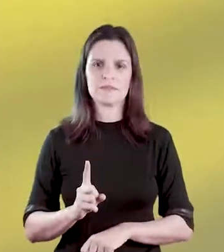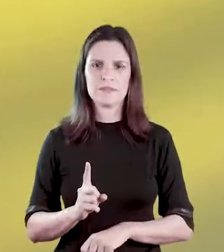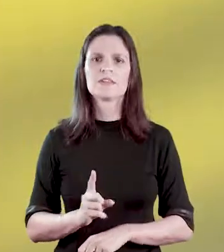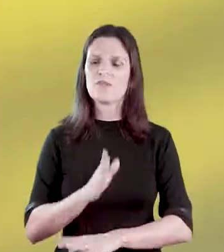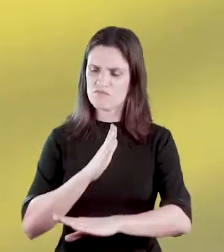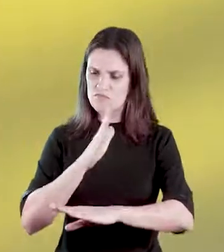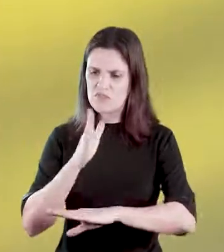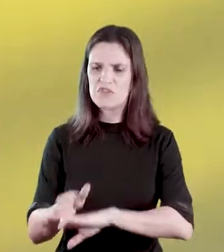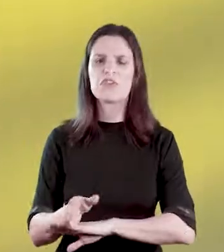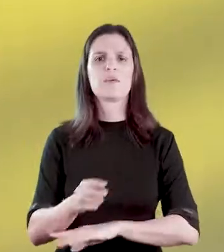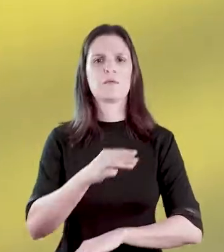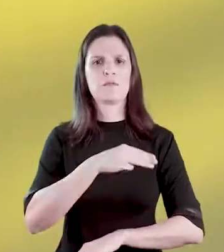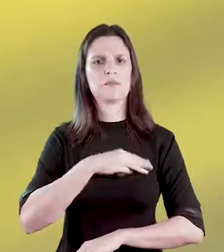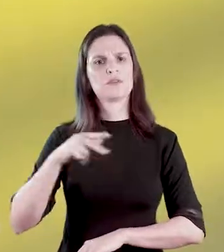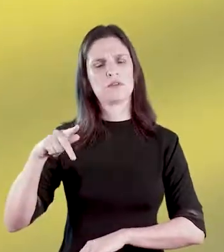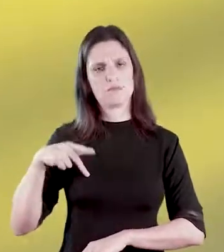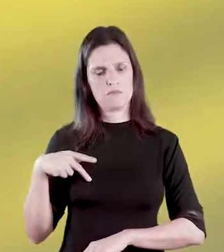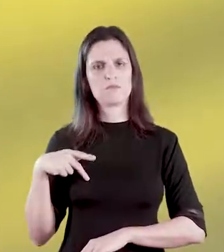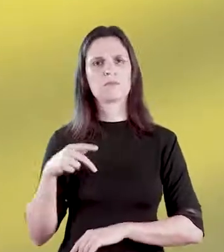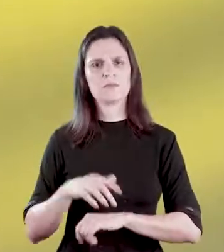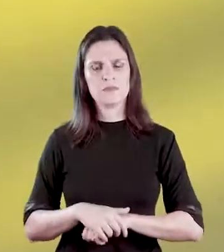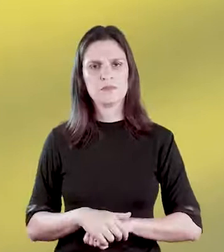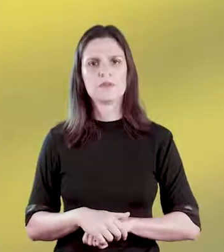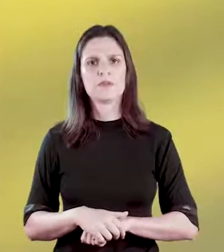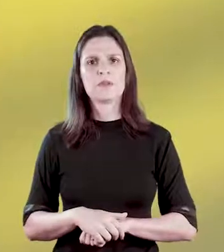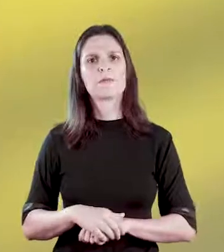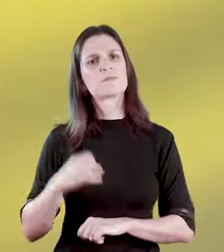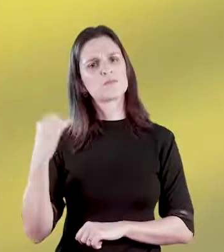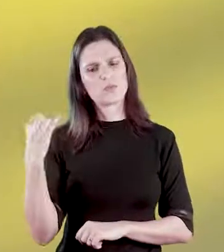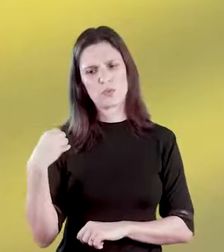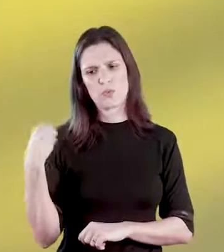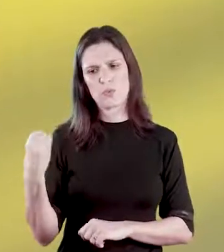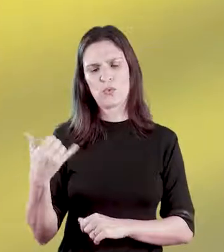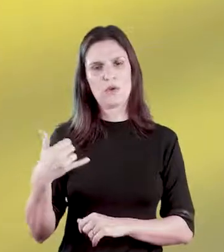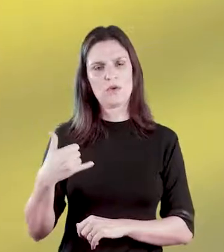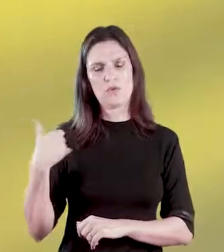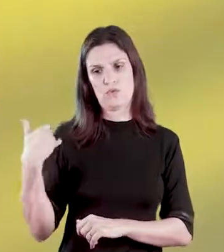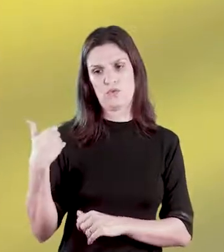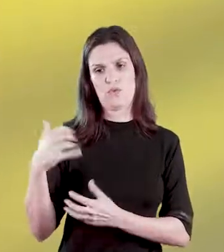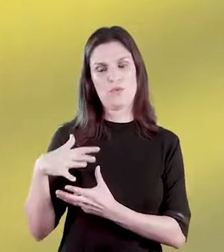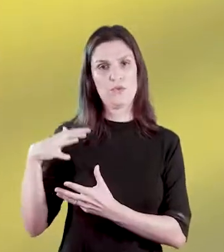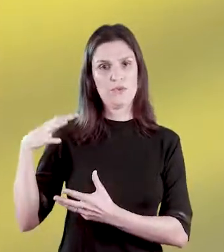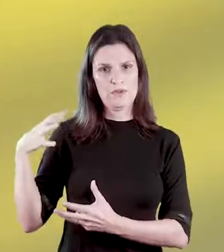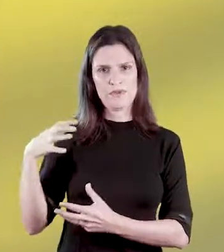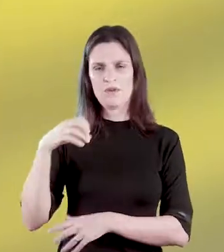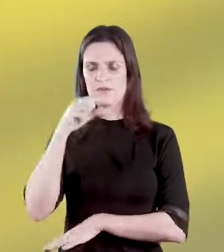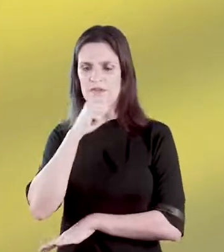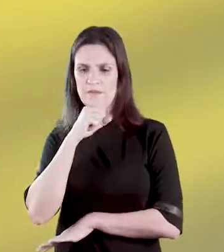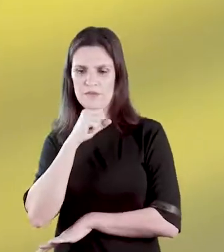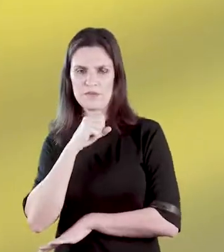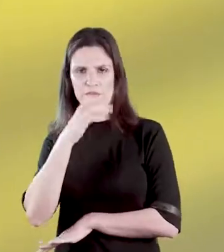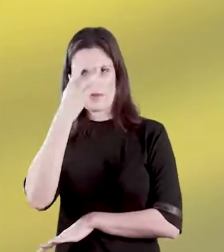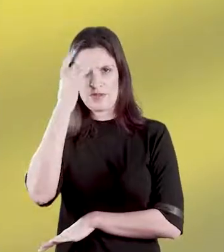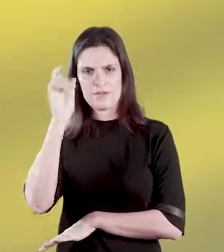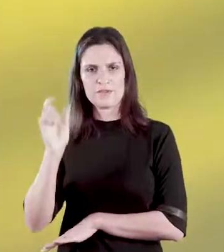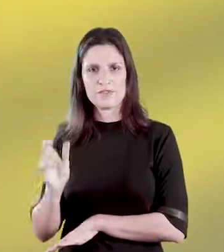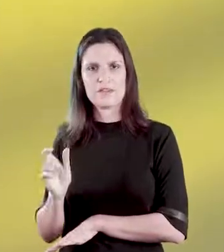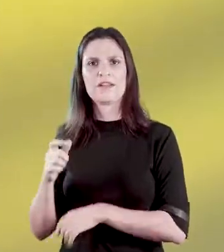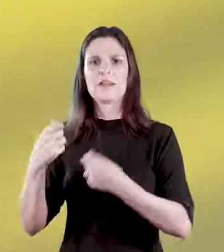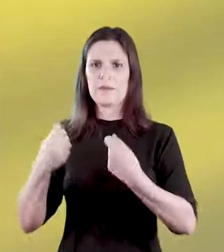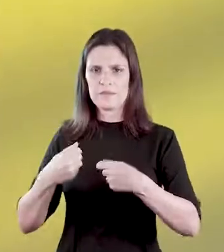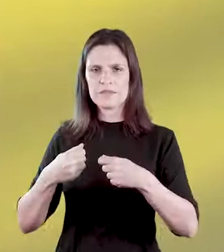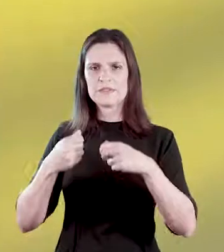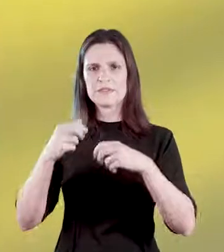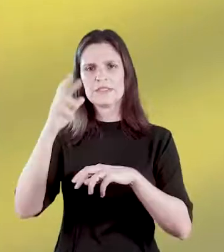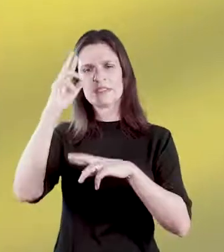como se fosse um bichinho de estimação idoso não é bichinho de estimação idoso é uma herança que nós temos